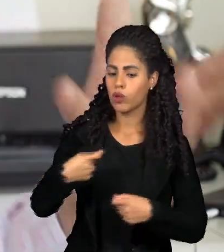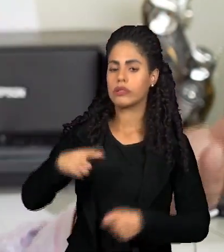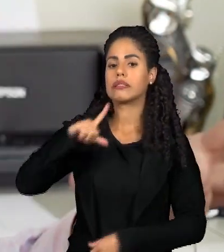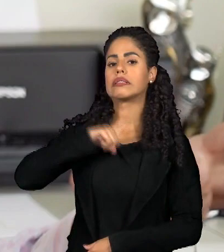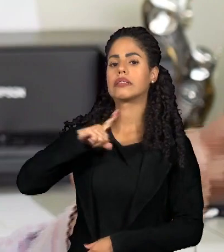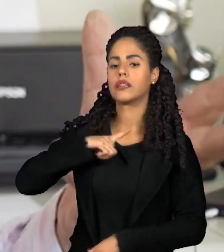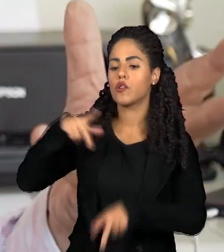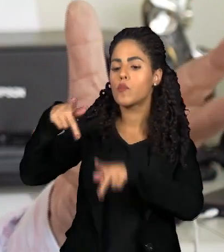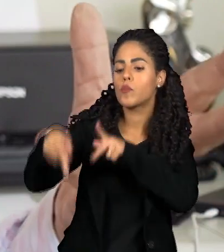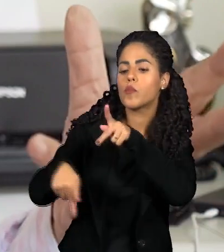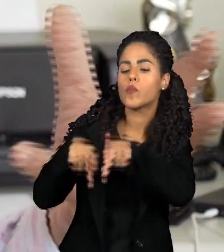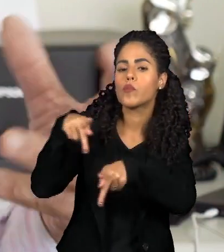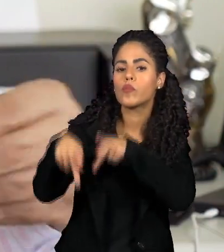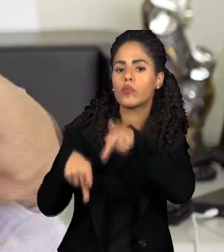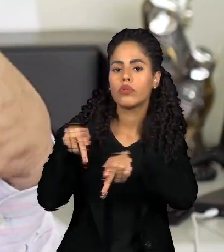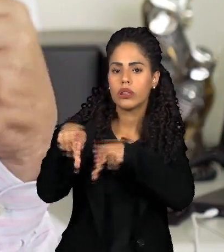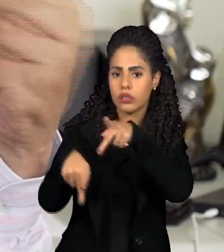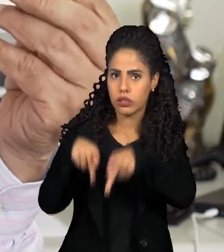população